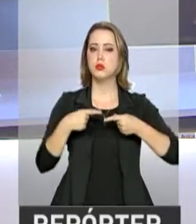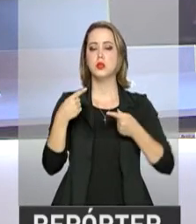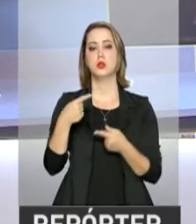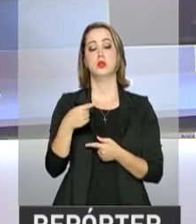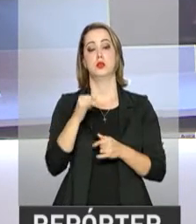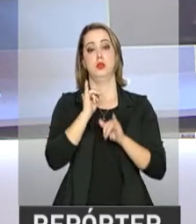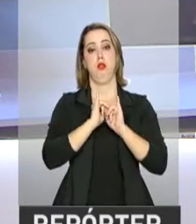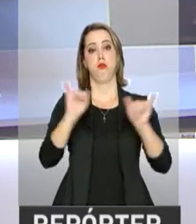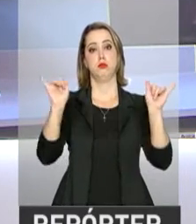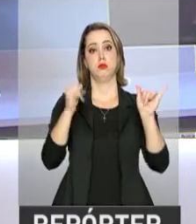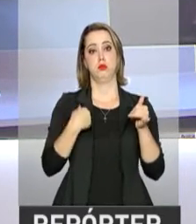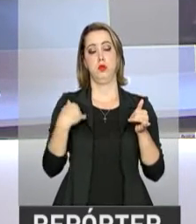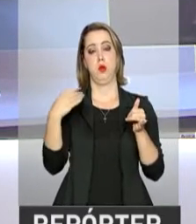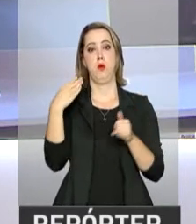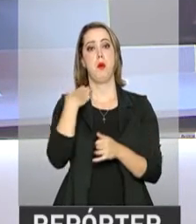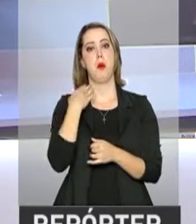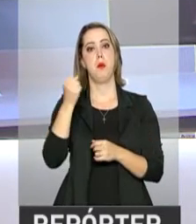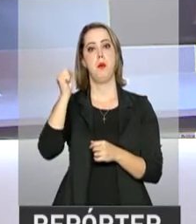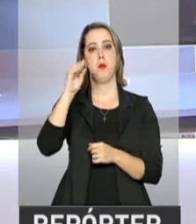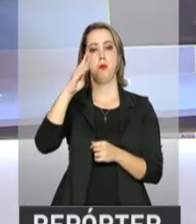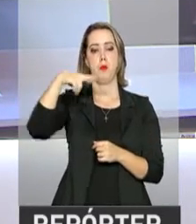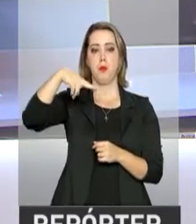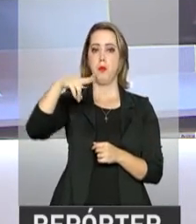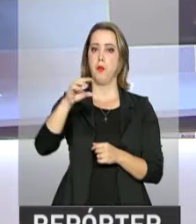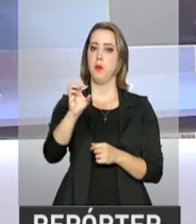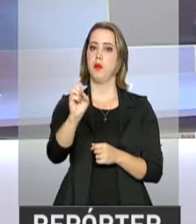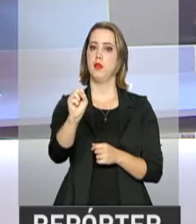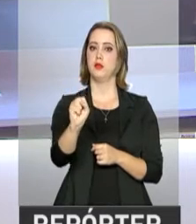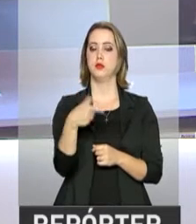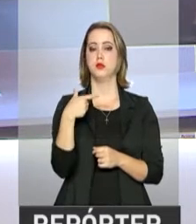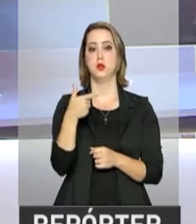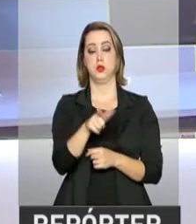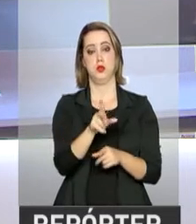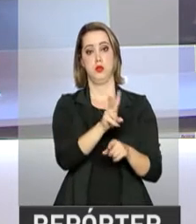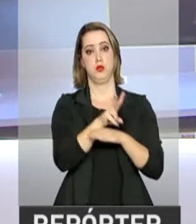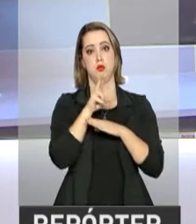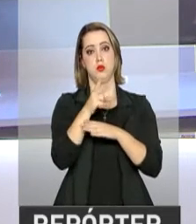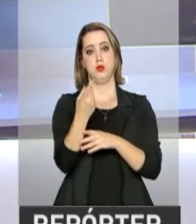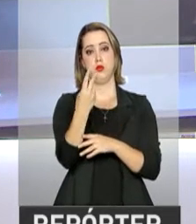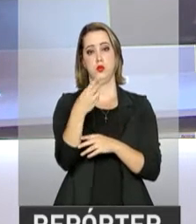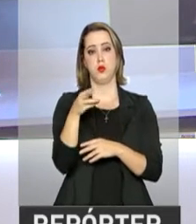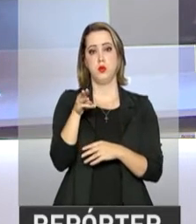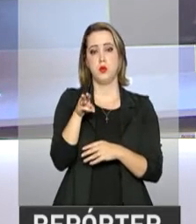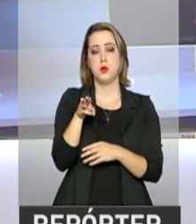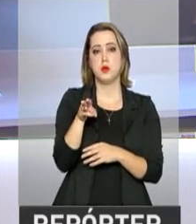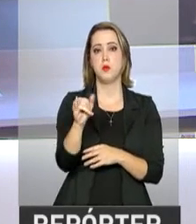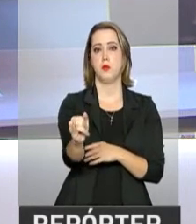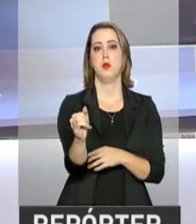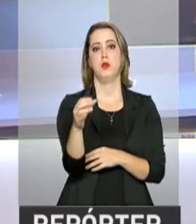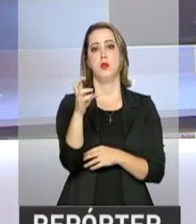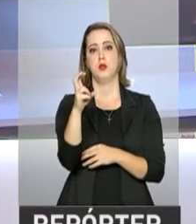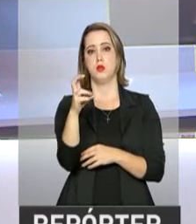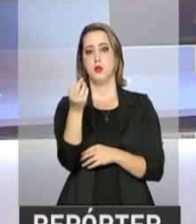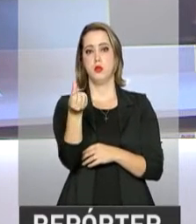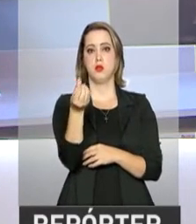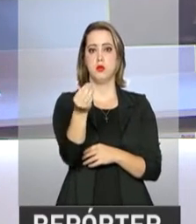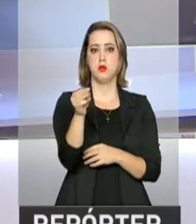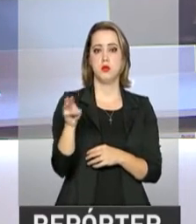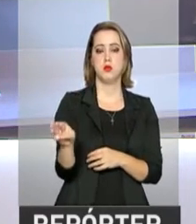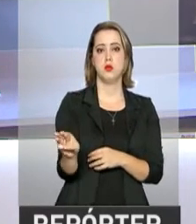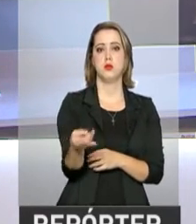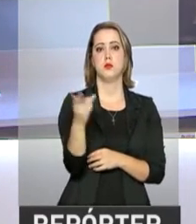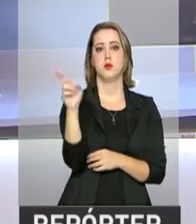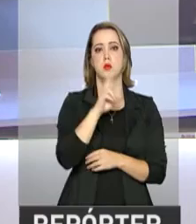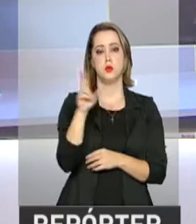econômico e social bnds banco aprovou um financiamento de dois milhões quinhentos e sessenta milhões de reais para a construção